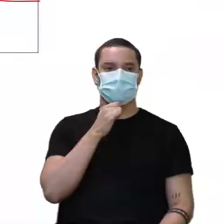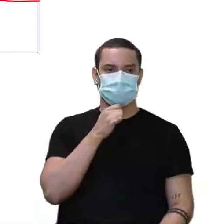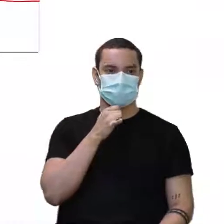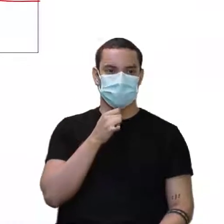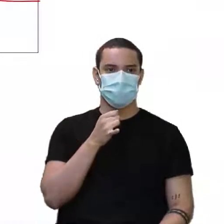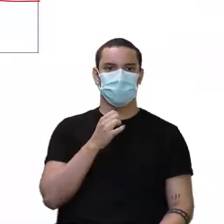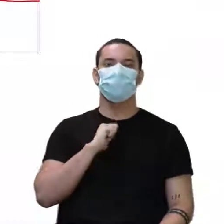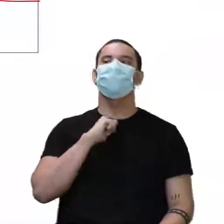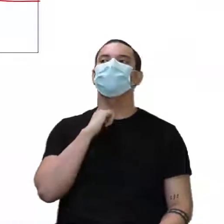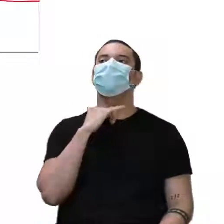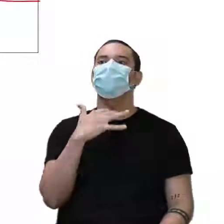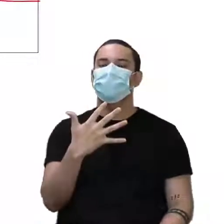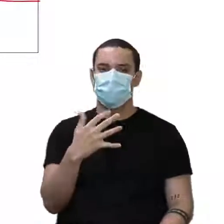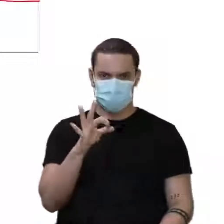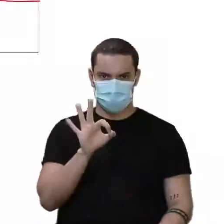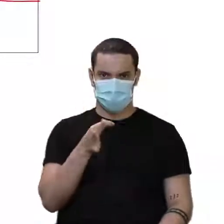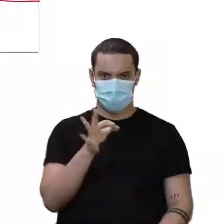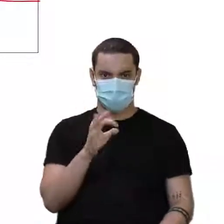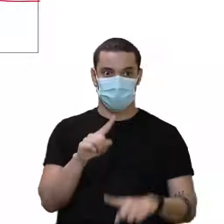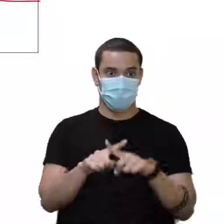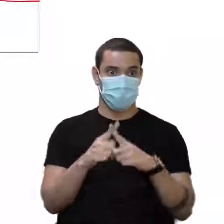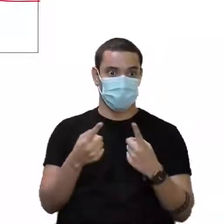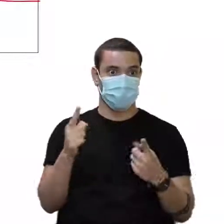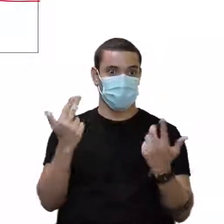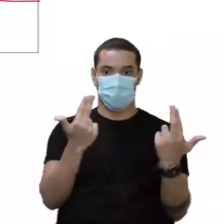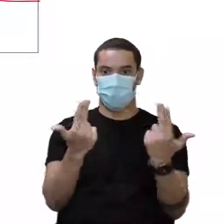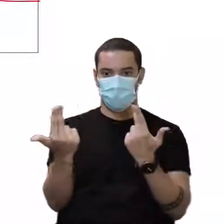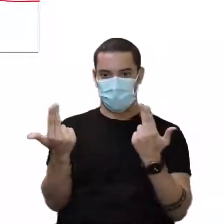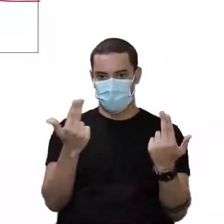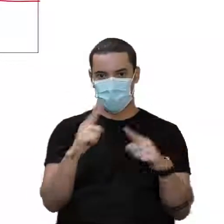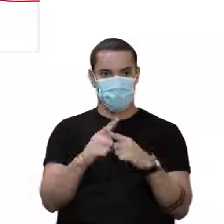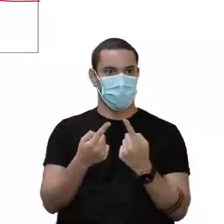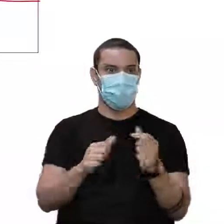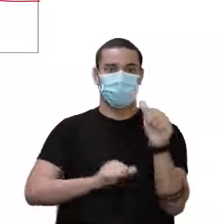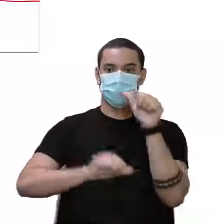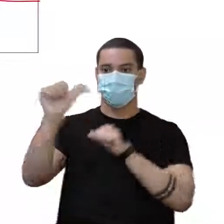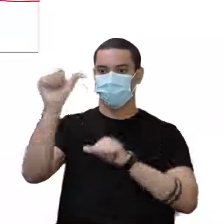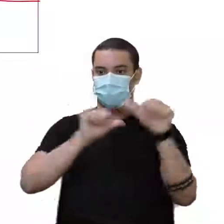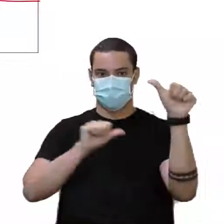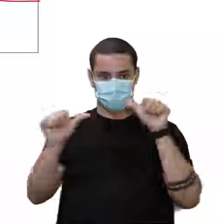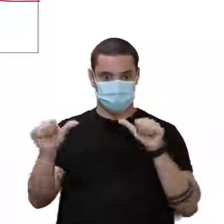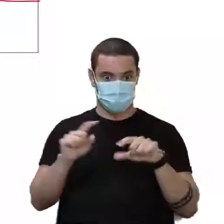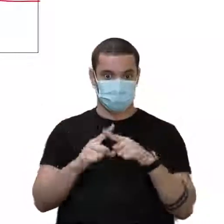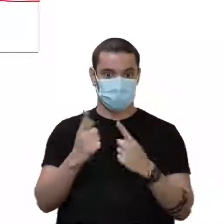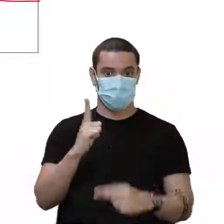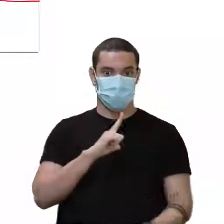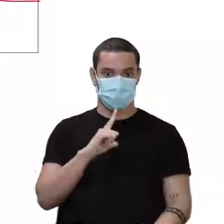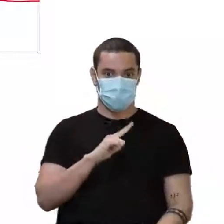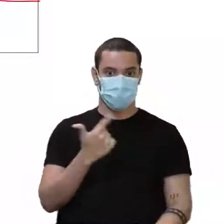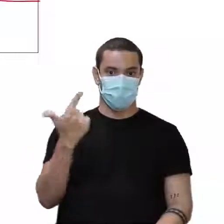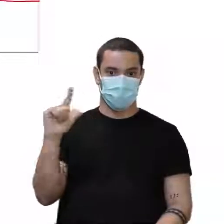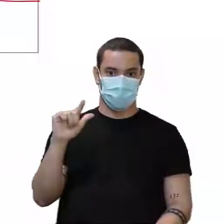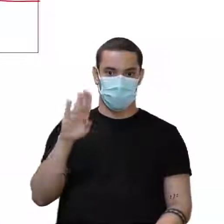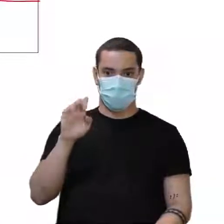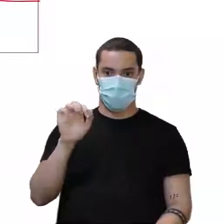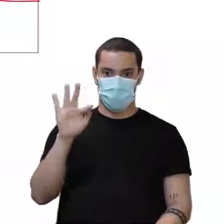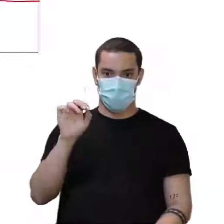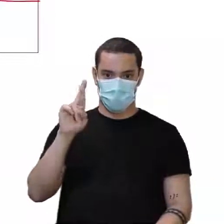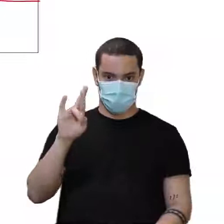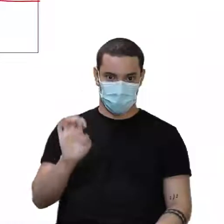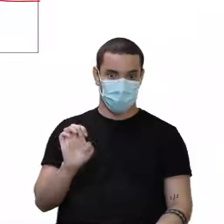a pronúncia, certo? Mas aí eles são iguais, mas são irregulares. Só que eu tenho have met before, aqui agora